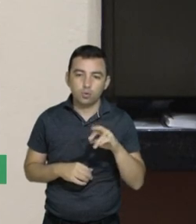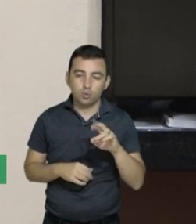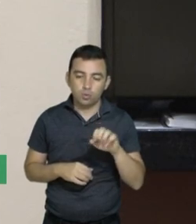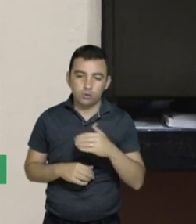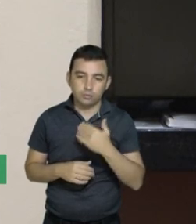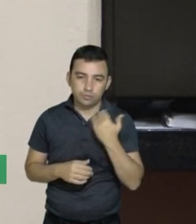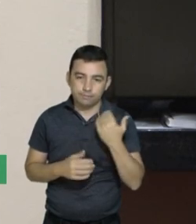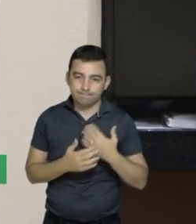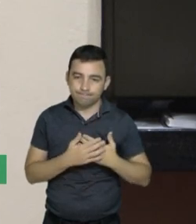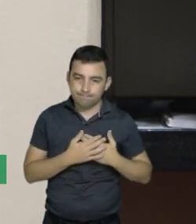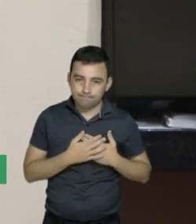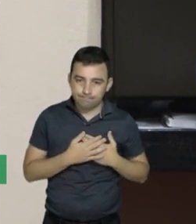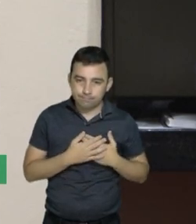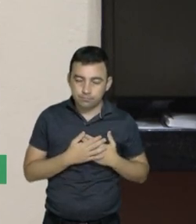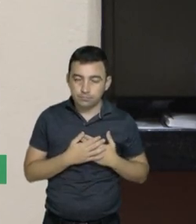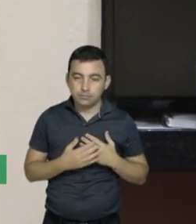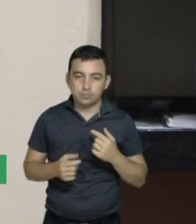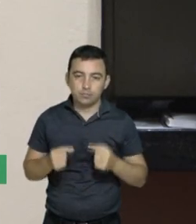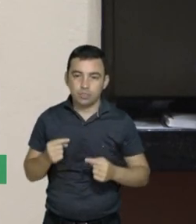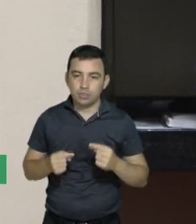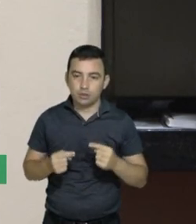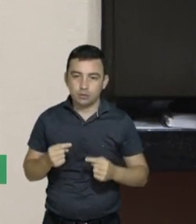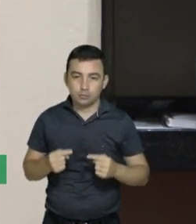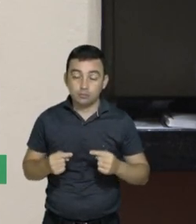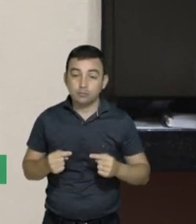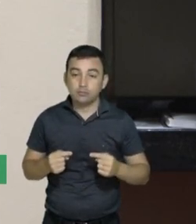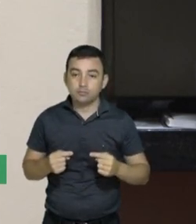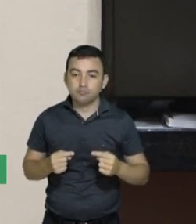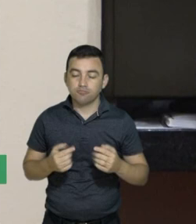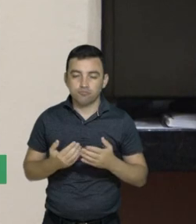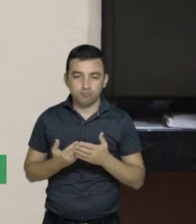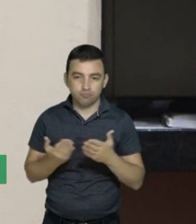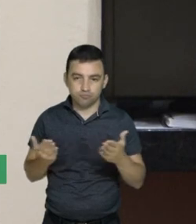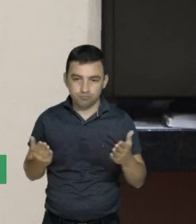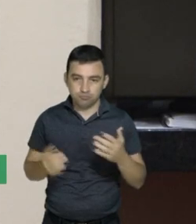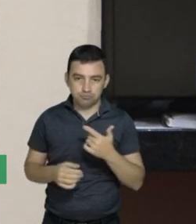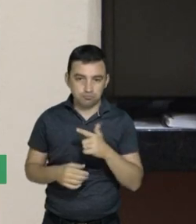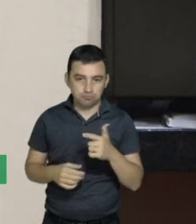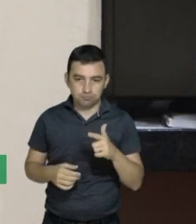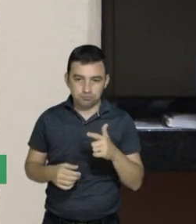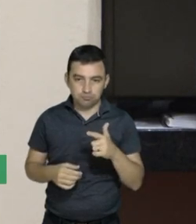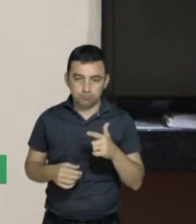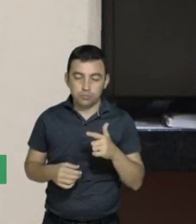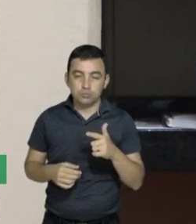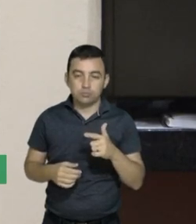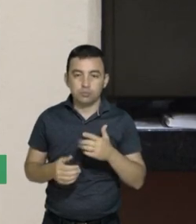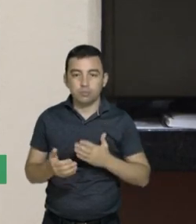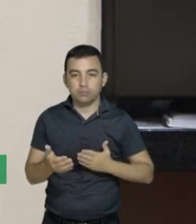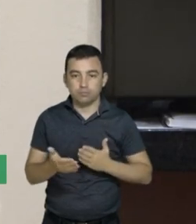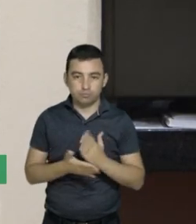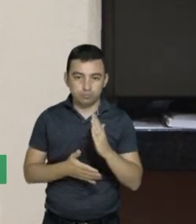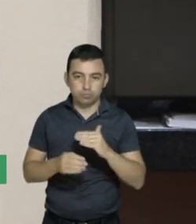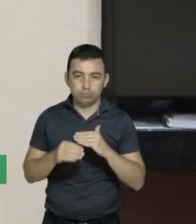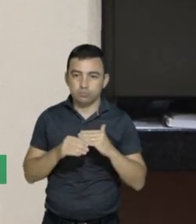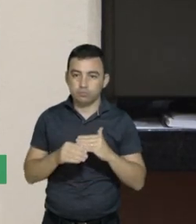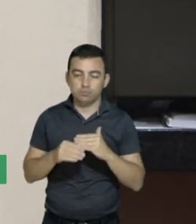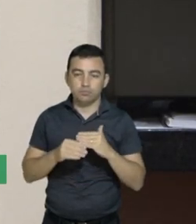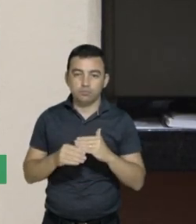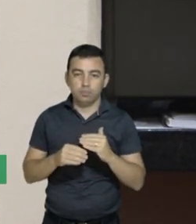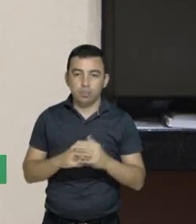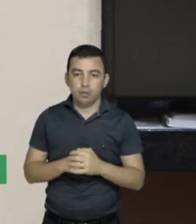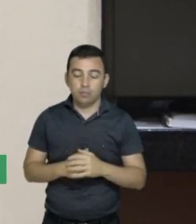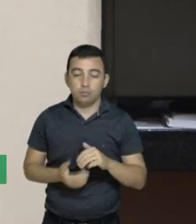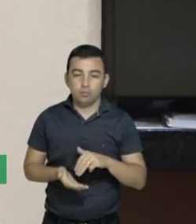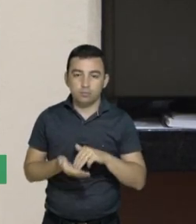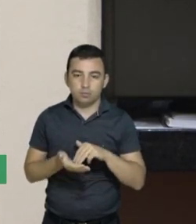em discussão lá vendo Quem Queira discutir em votação deputados que aprovam permanência como se encontra aprovado por unanimidade